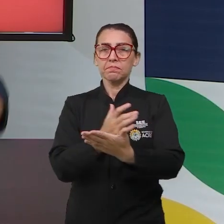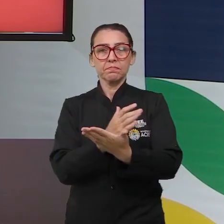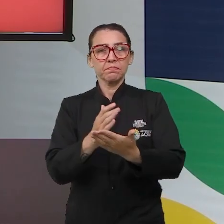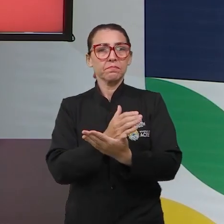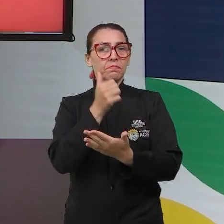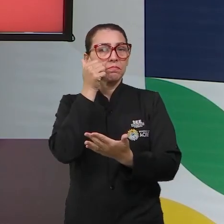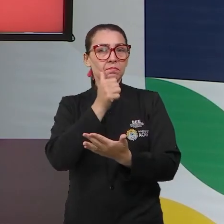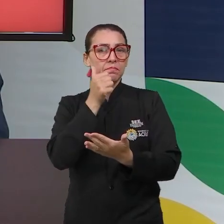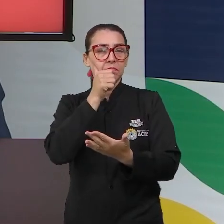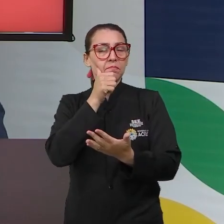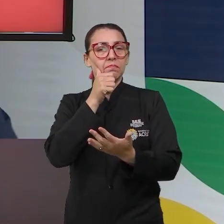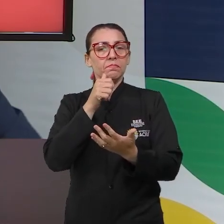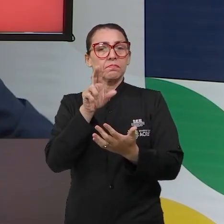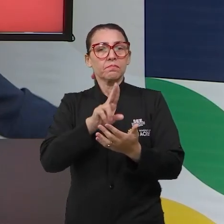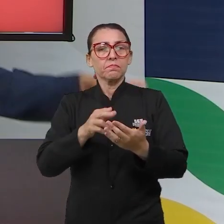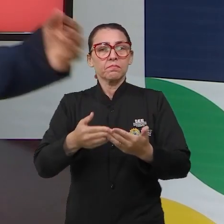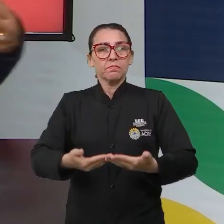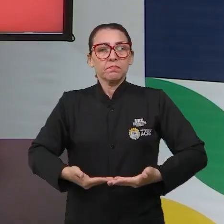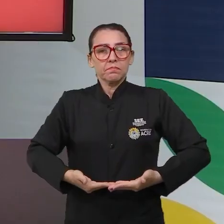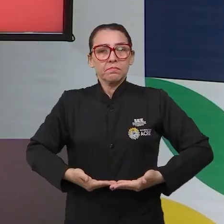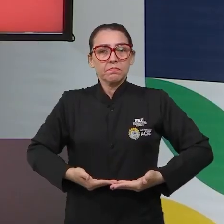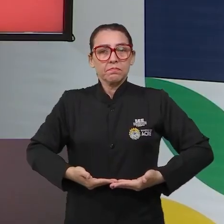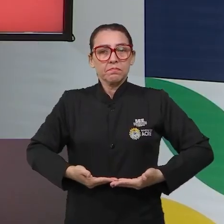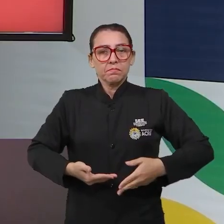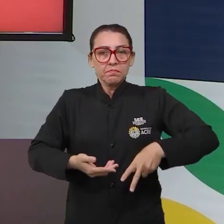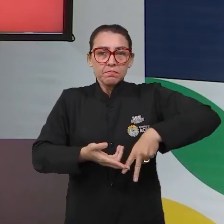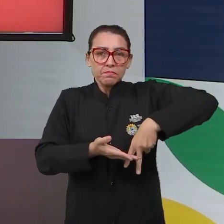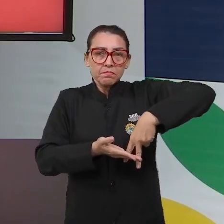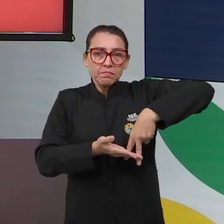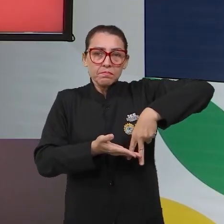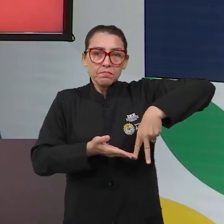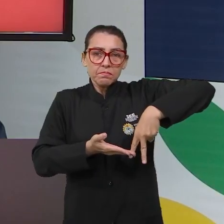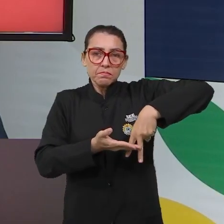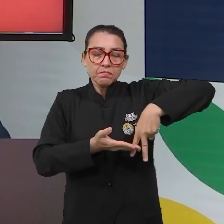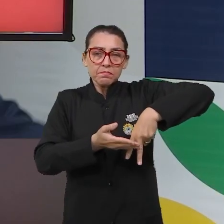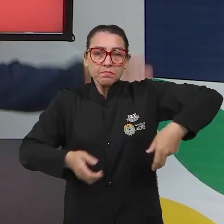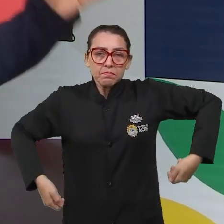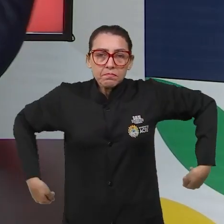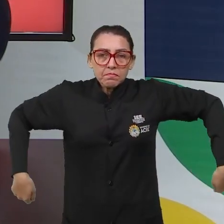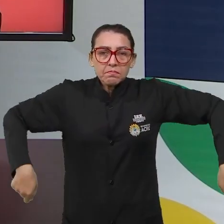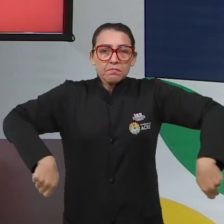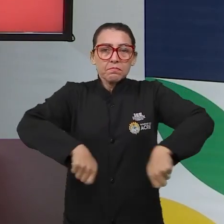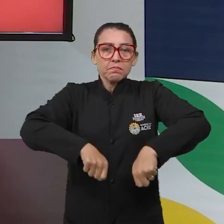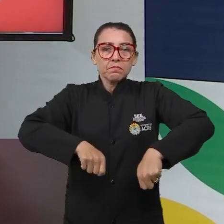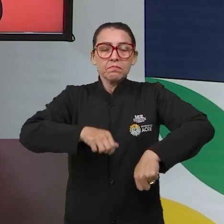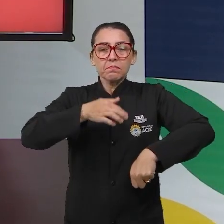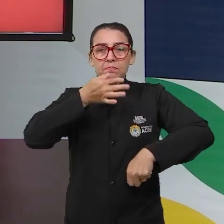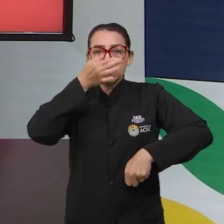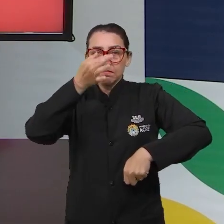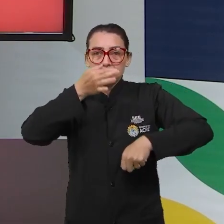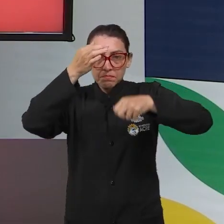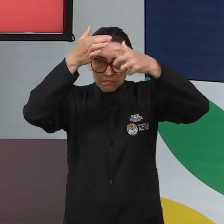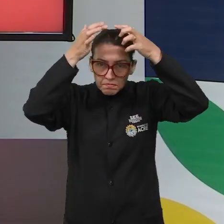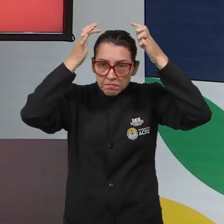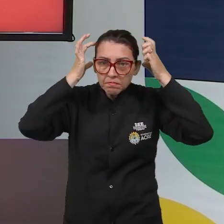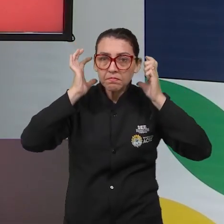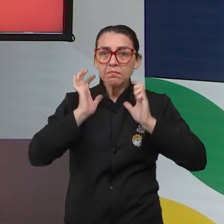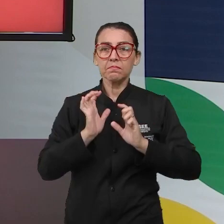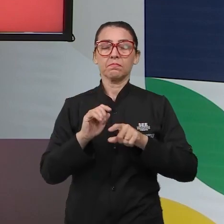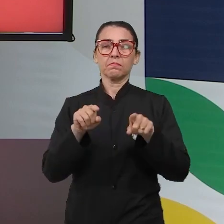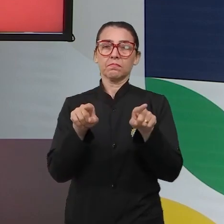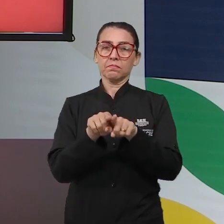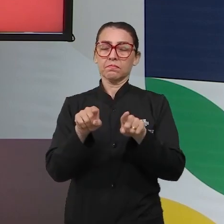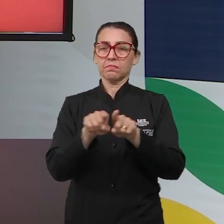meninas vestidas de saias coloridas, saias bem rodadas, com flores no cabelo. Então a gente